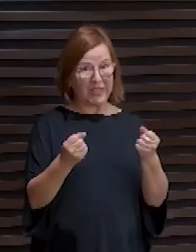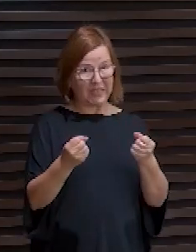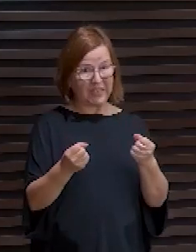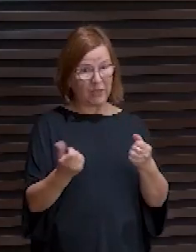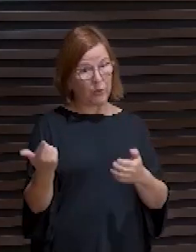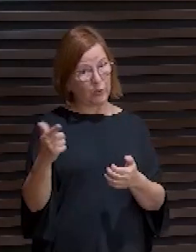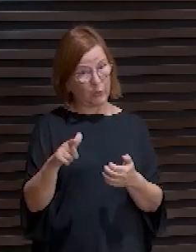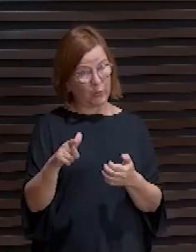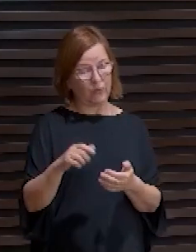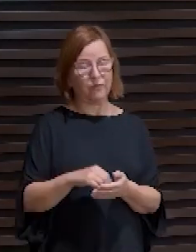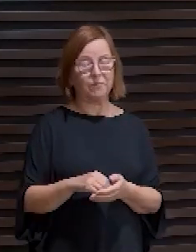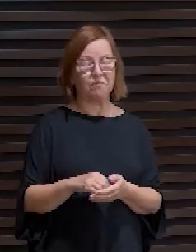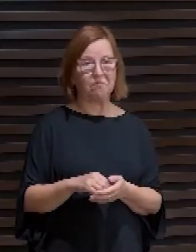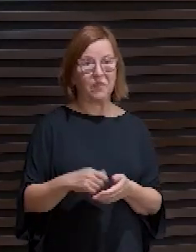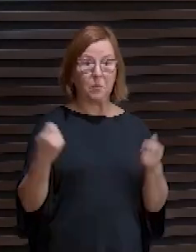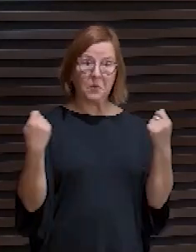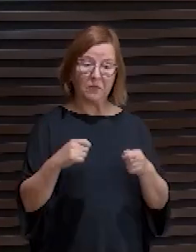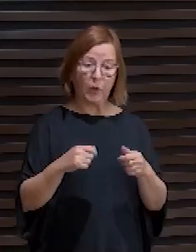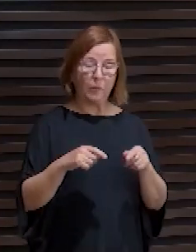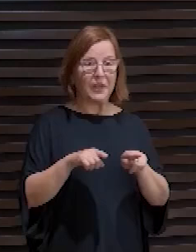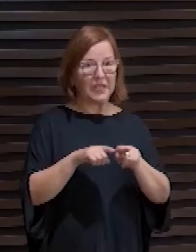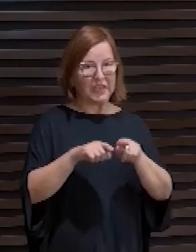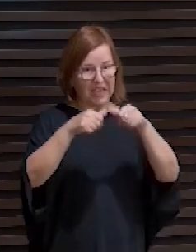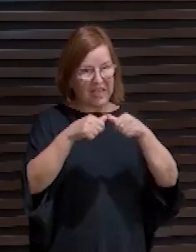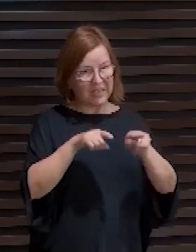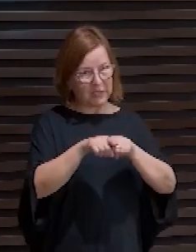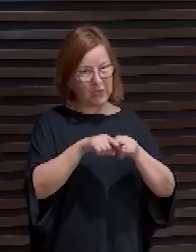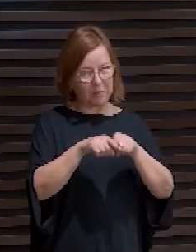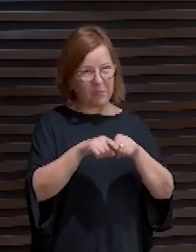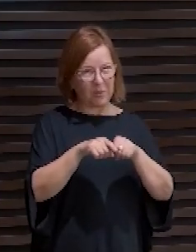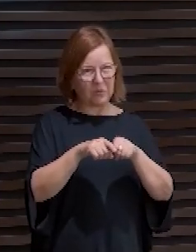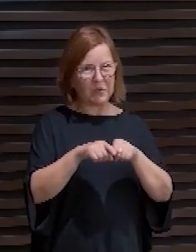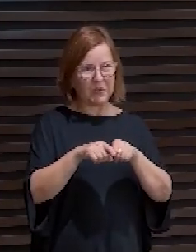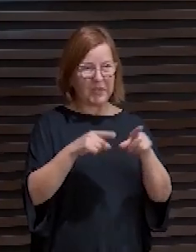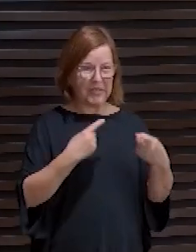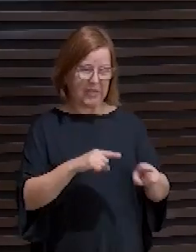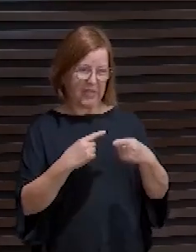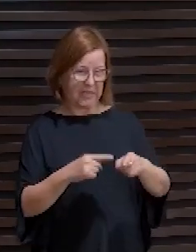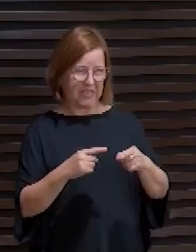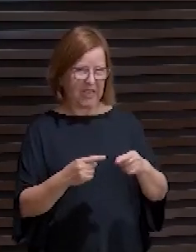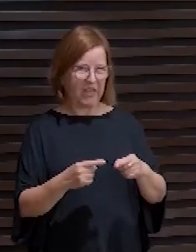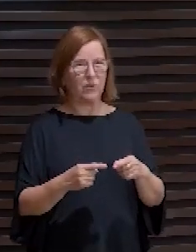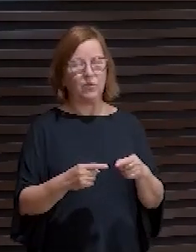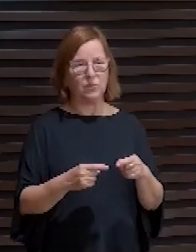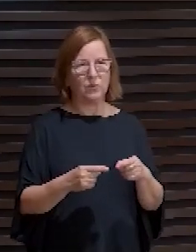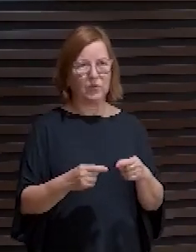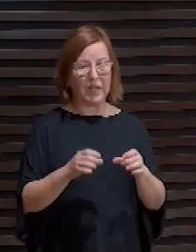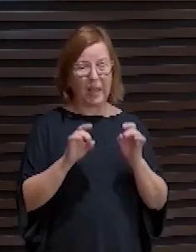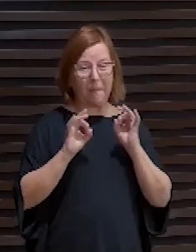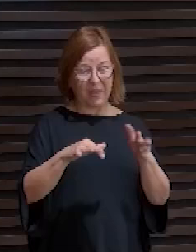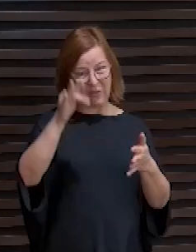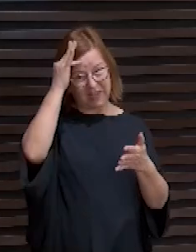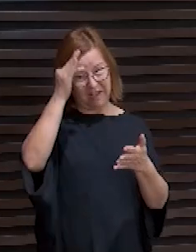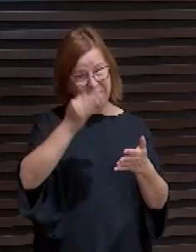Possivelmente, esses irmãos foram tentados a retroceder na fé. Os